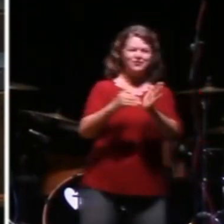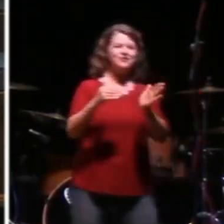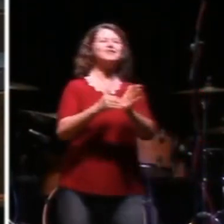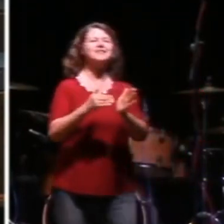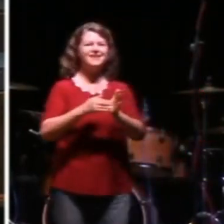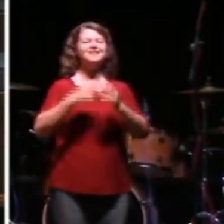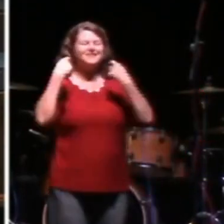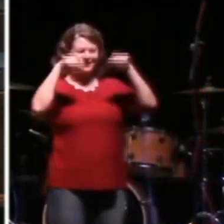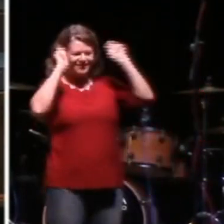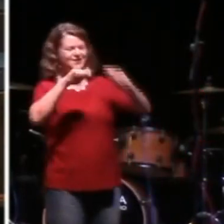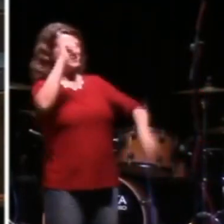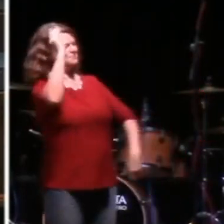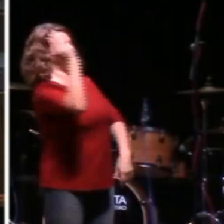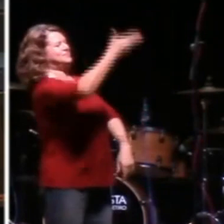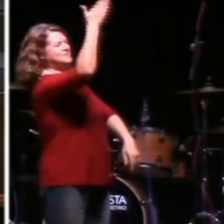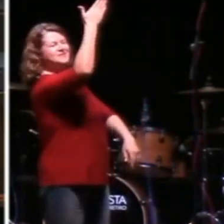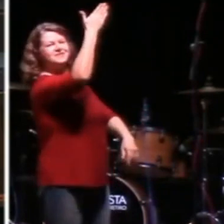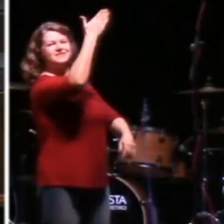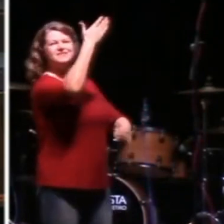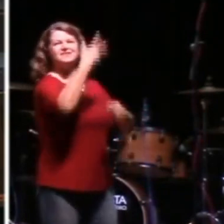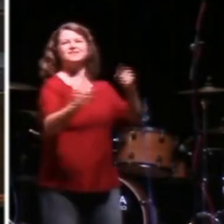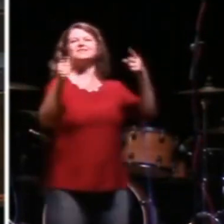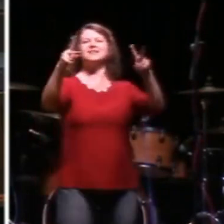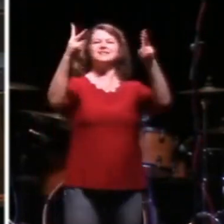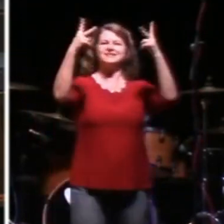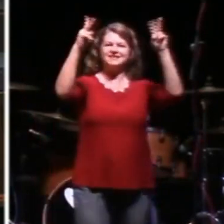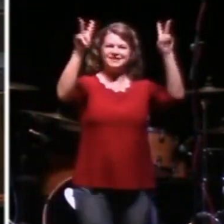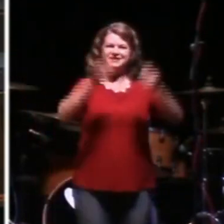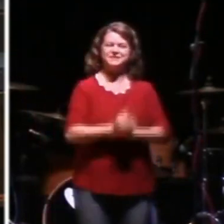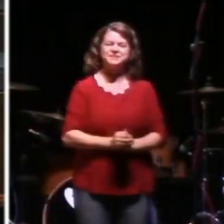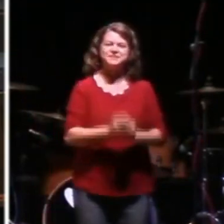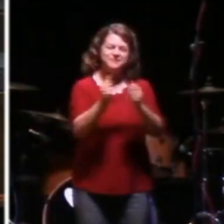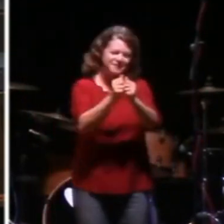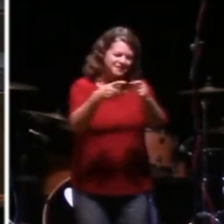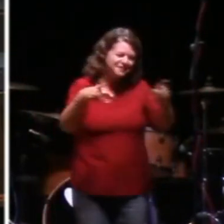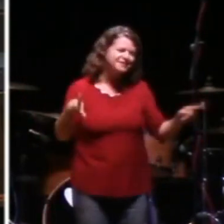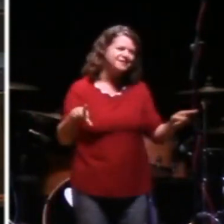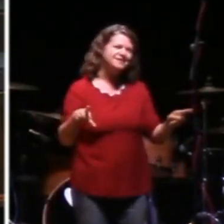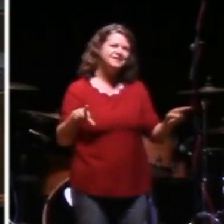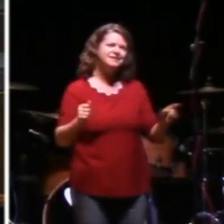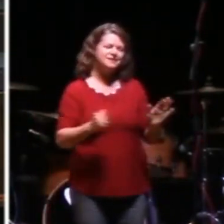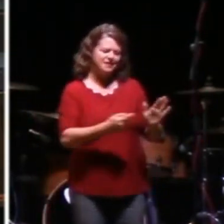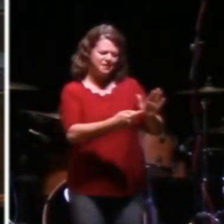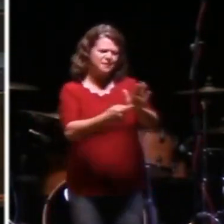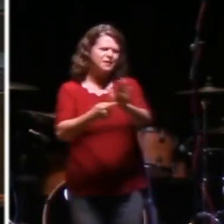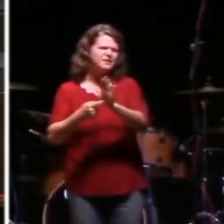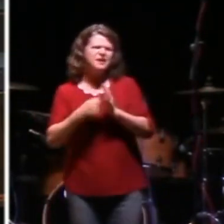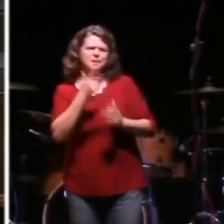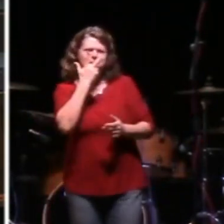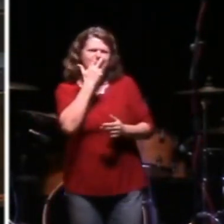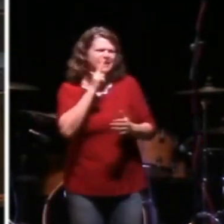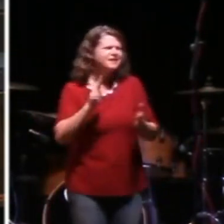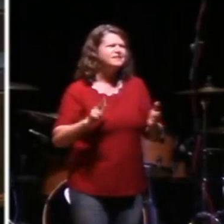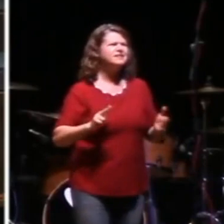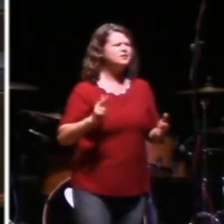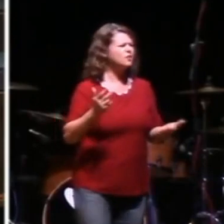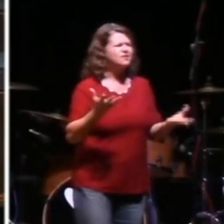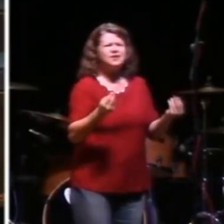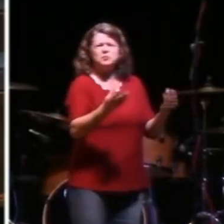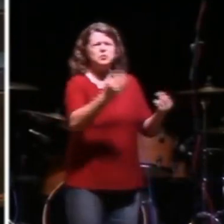spoiler aqui porque o lindo apocalipse a impressão de que o mal vai reinar